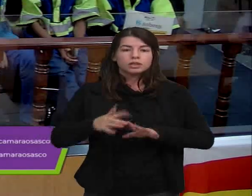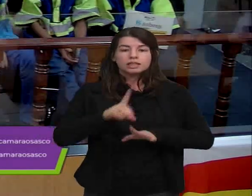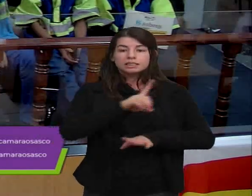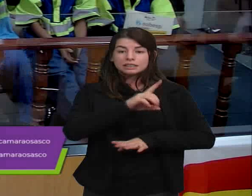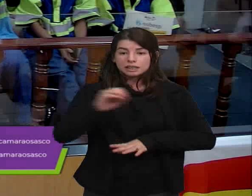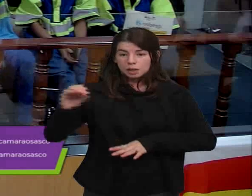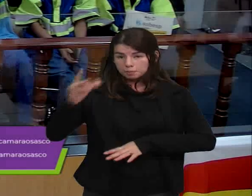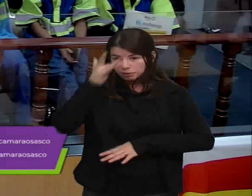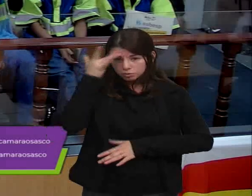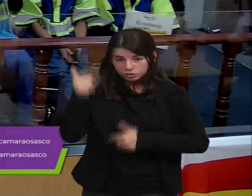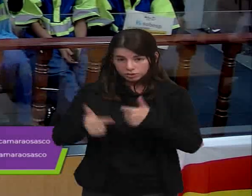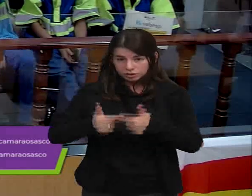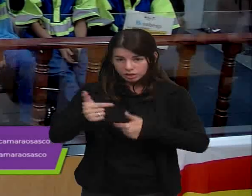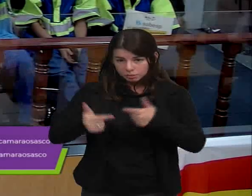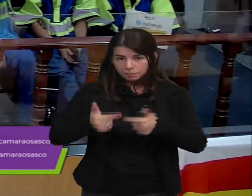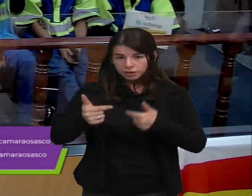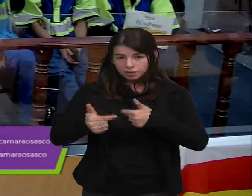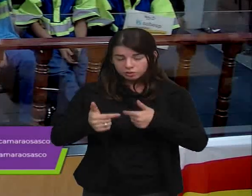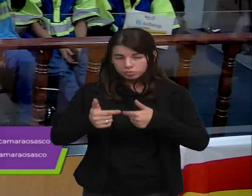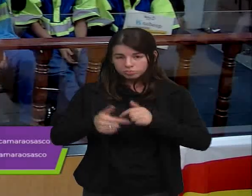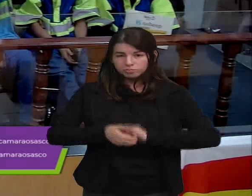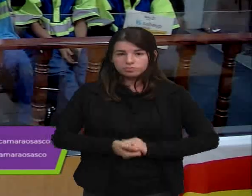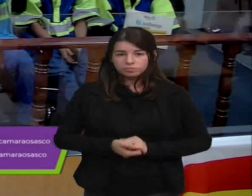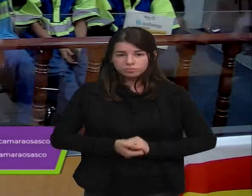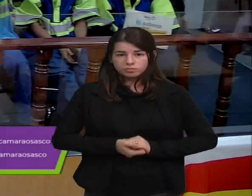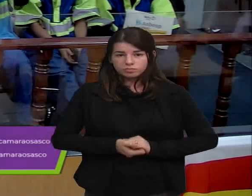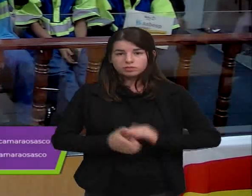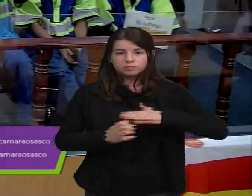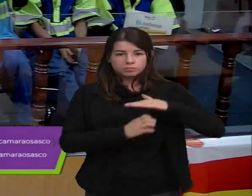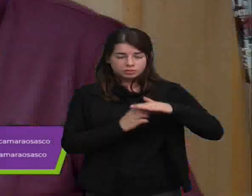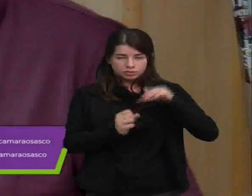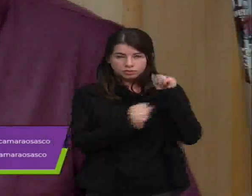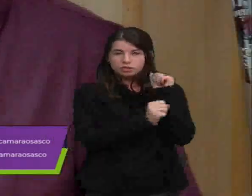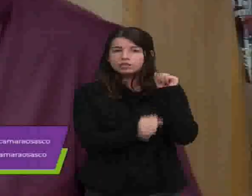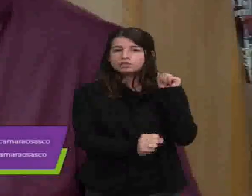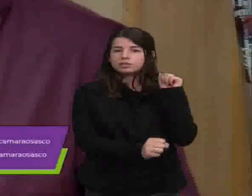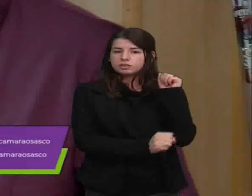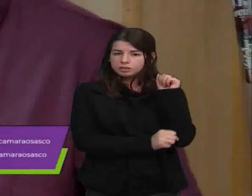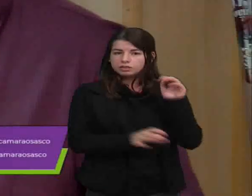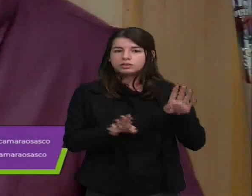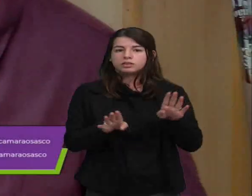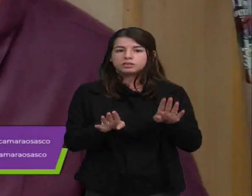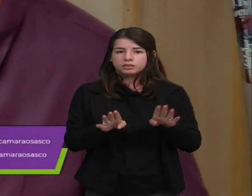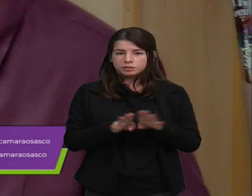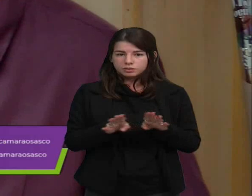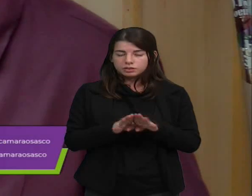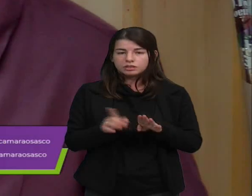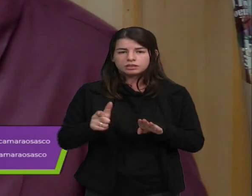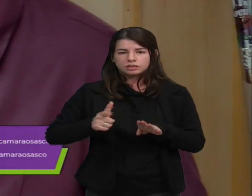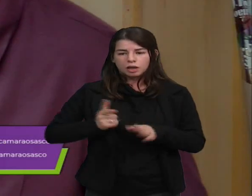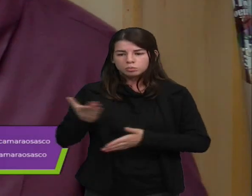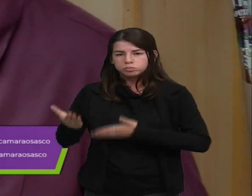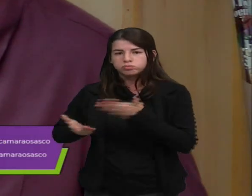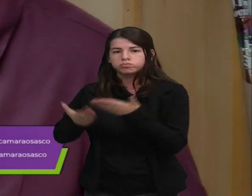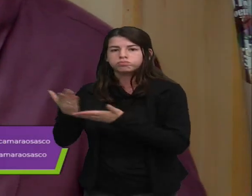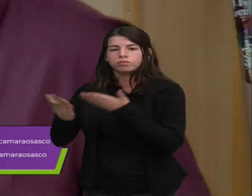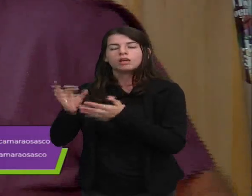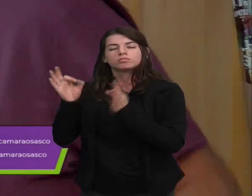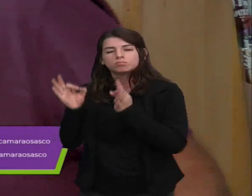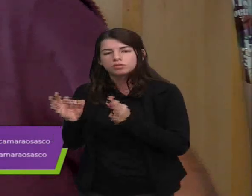trabalhadores que se ativam nessa planta aqui e que prestam esse serviço de excelência para a população,